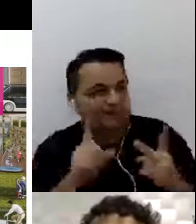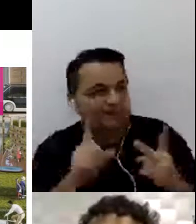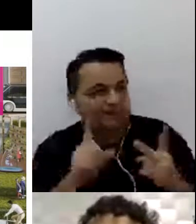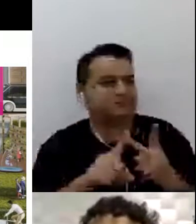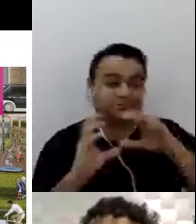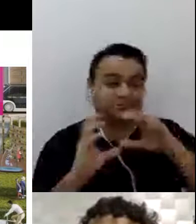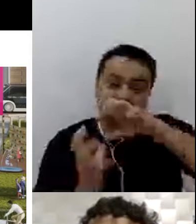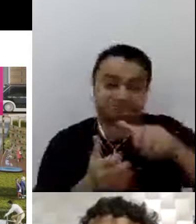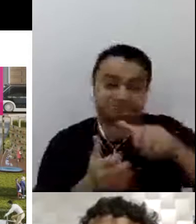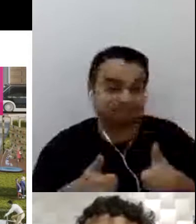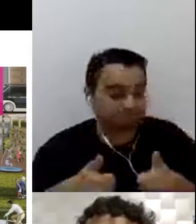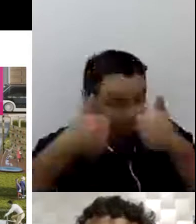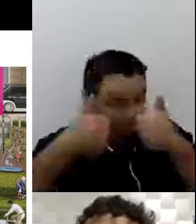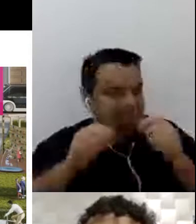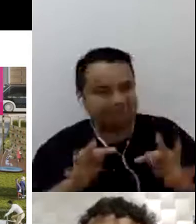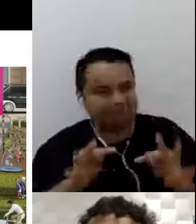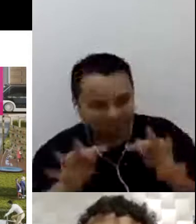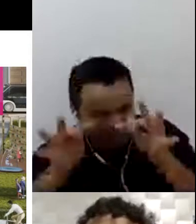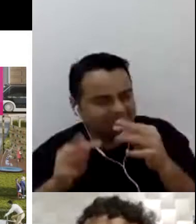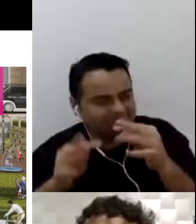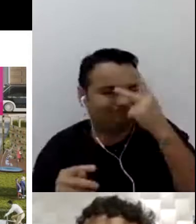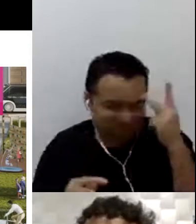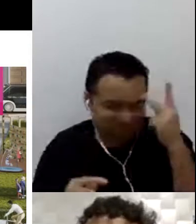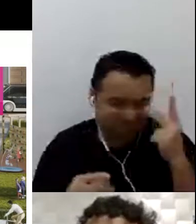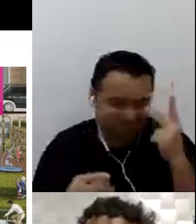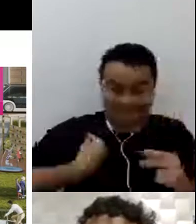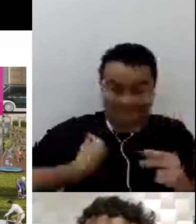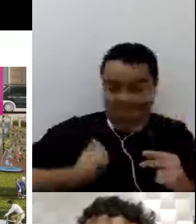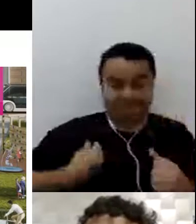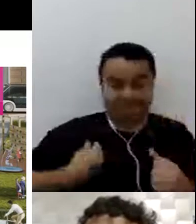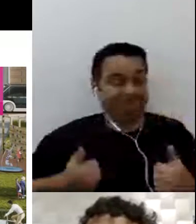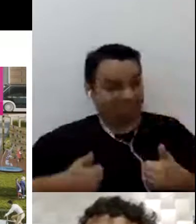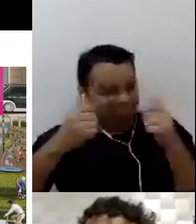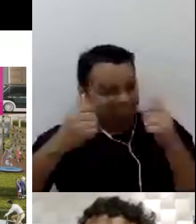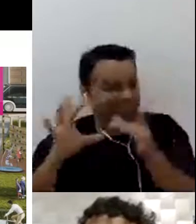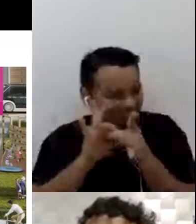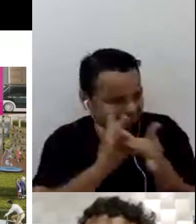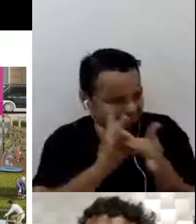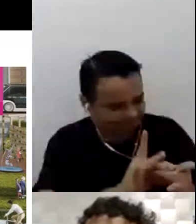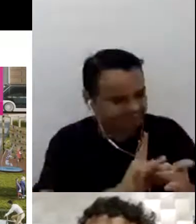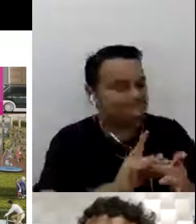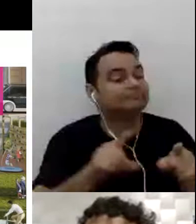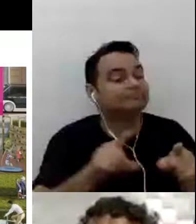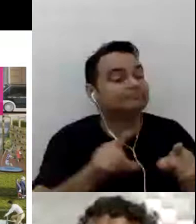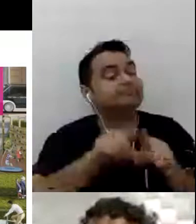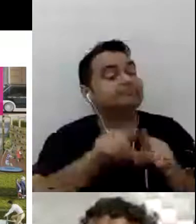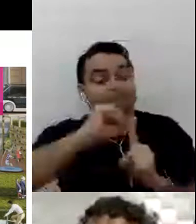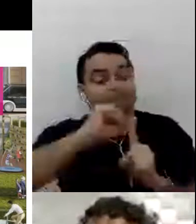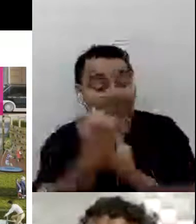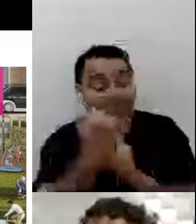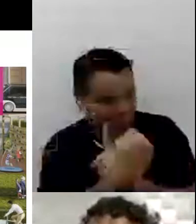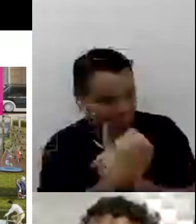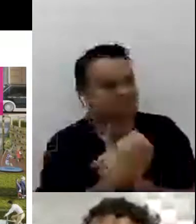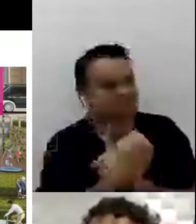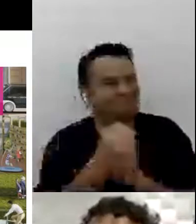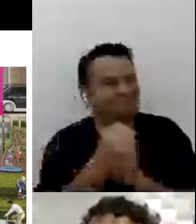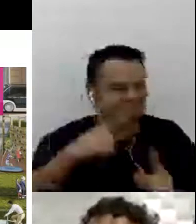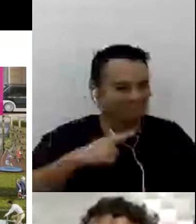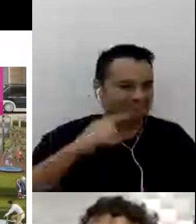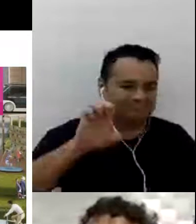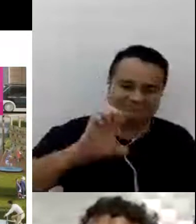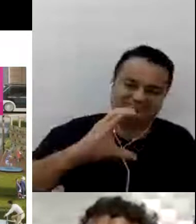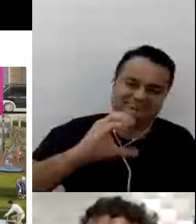mundo melhor, uma tecnologia, pessoas vivendo de forma mais harmônica, né? A sociedade, né, com esse ecossistema,